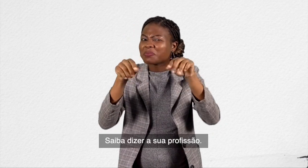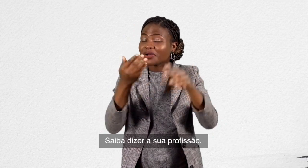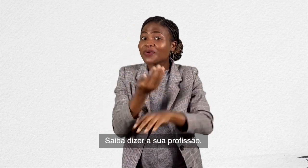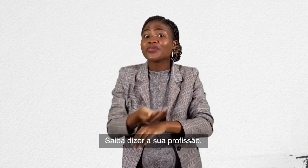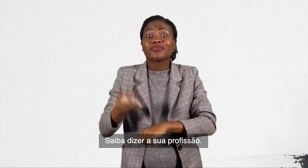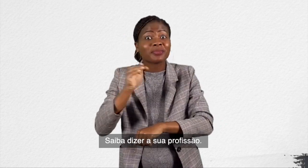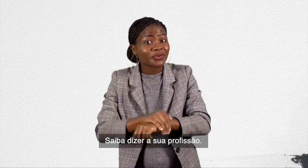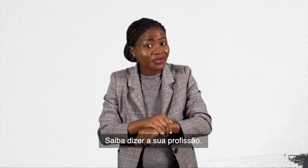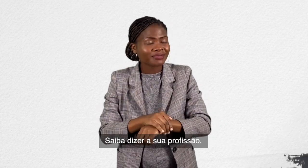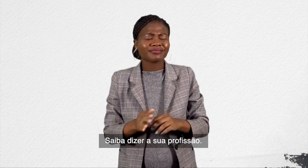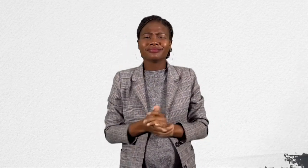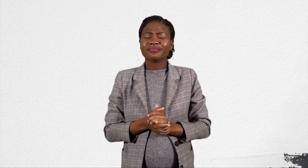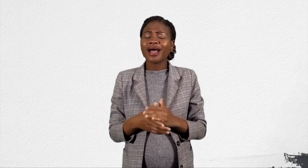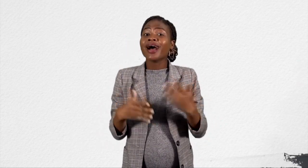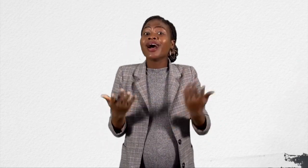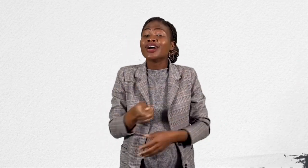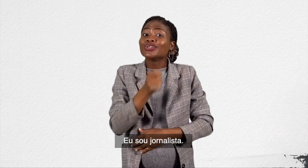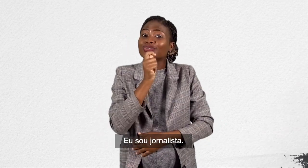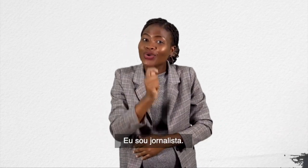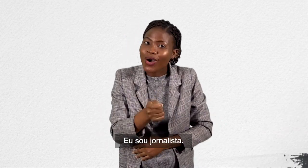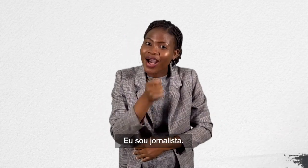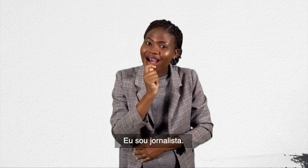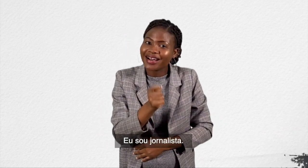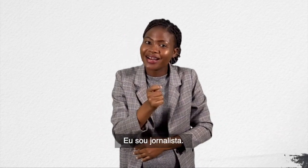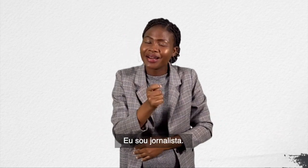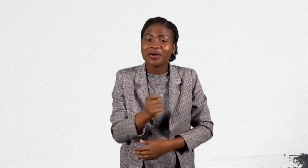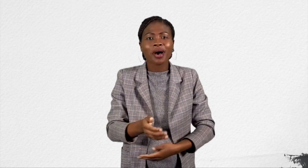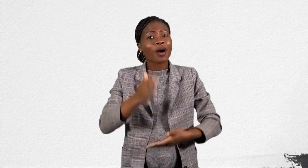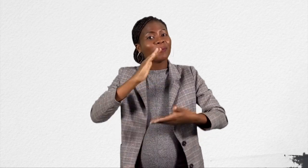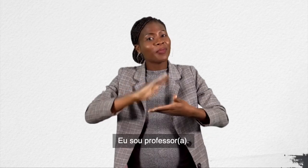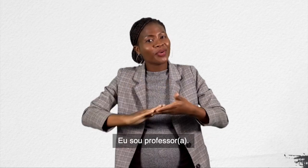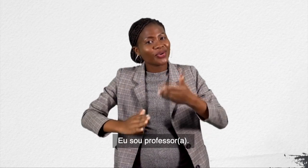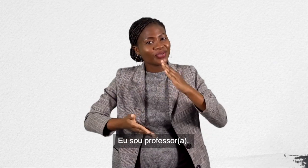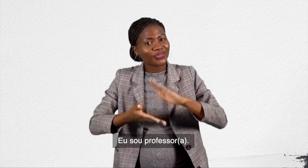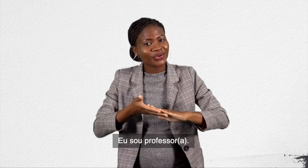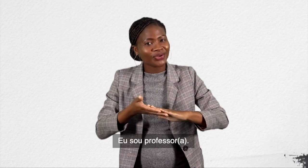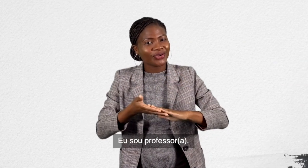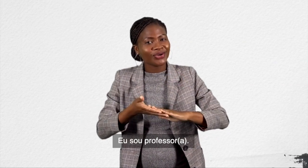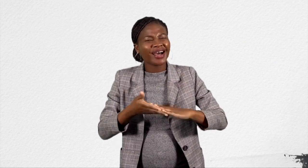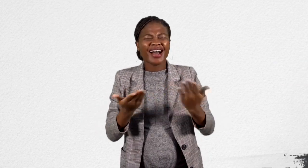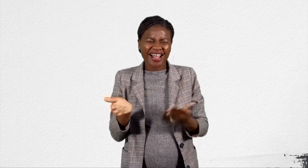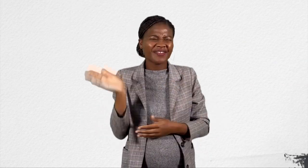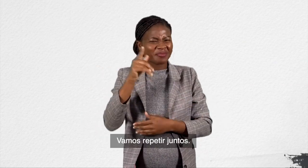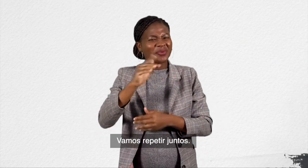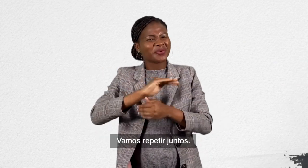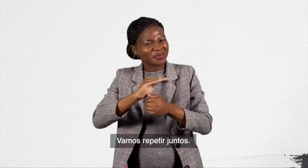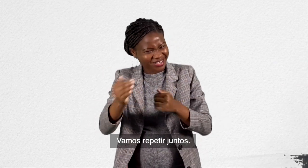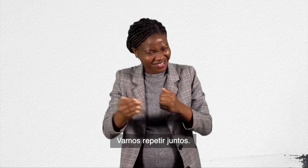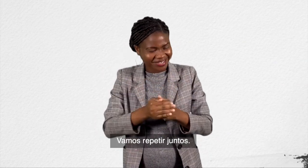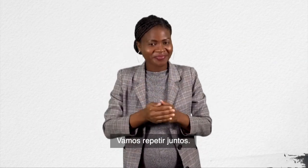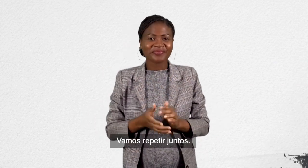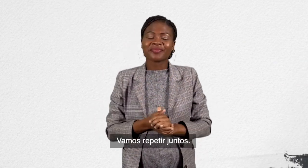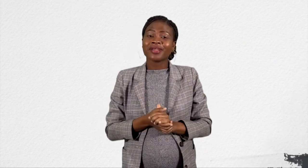Saiba dizer a sua profissão. Eu sou jornalista. Eu sou professor. Vamos